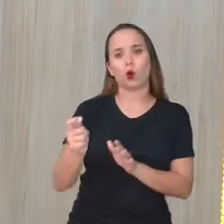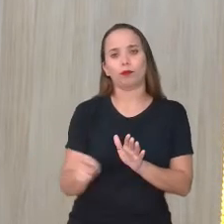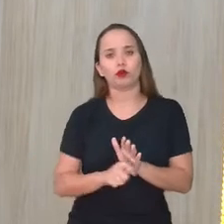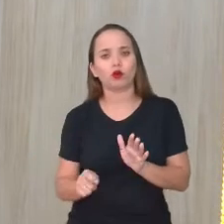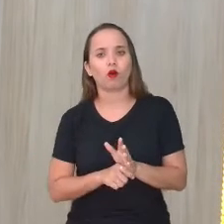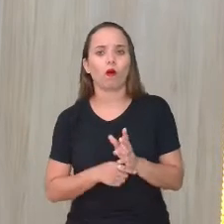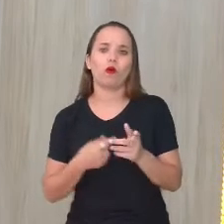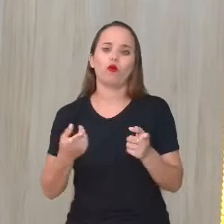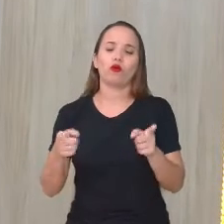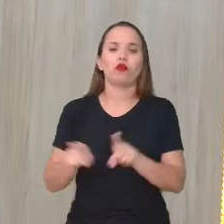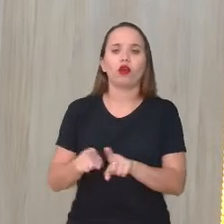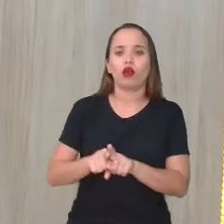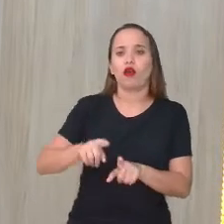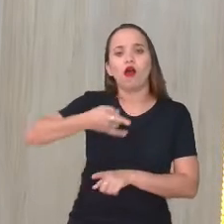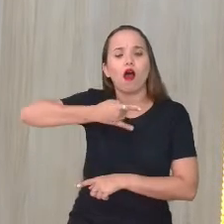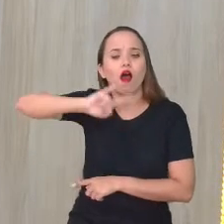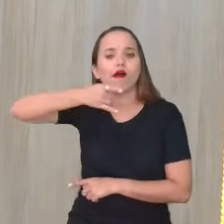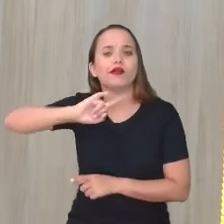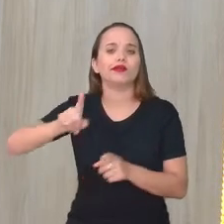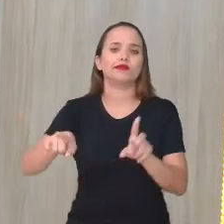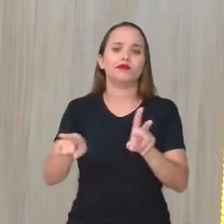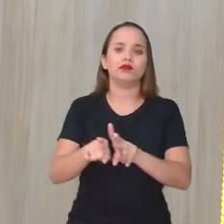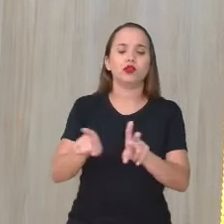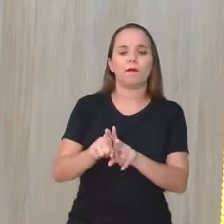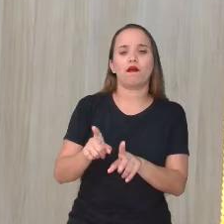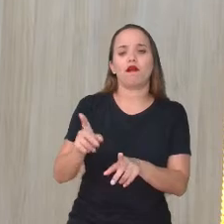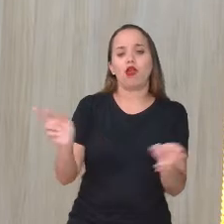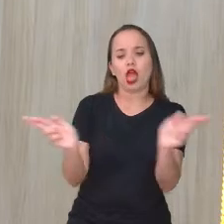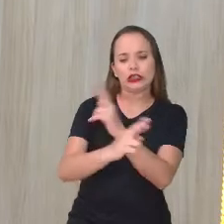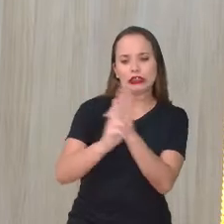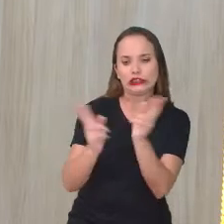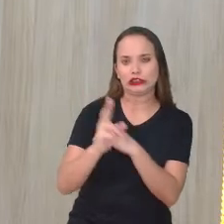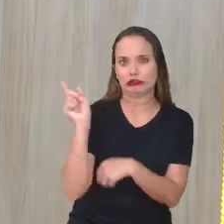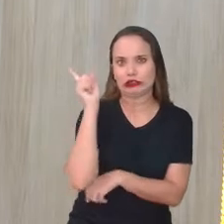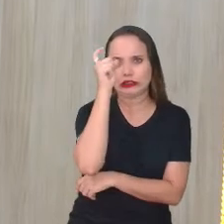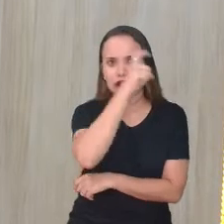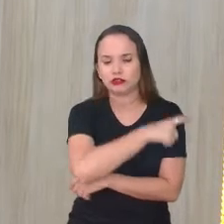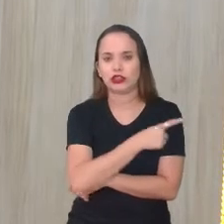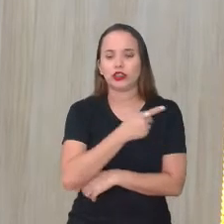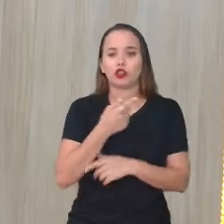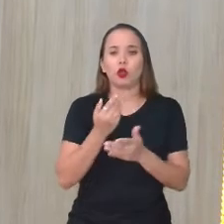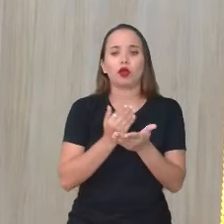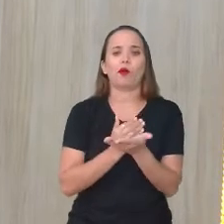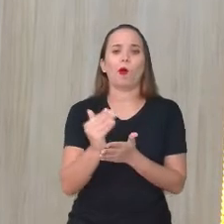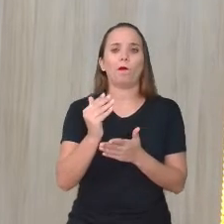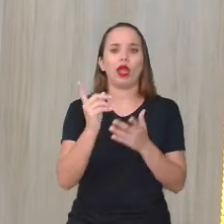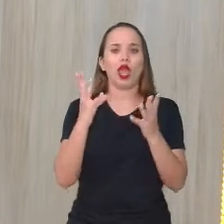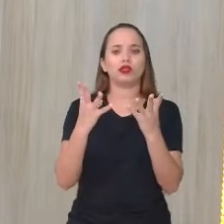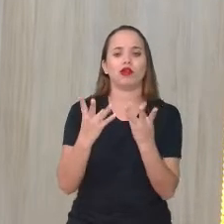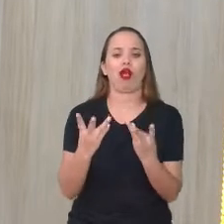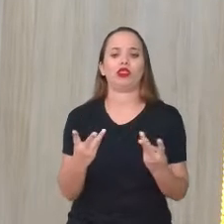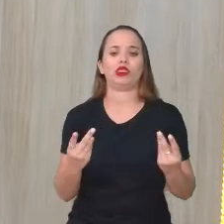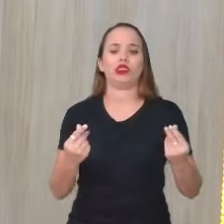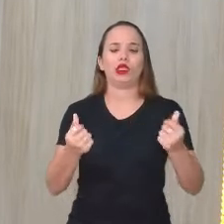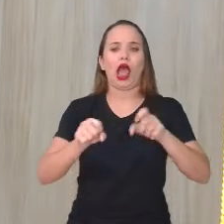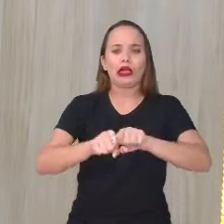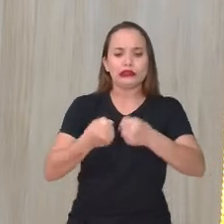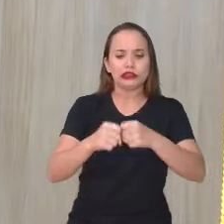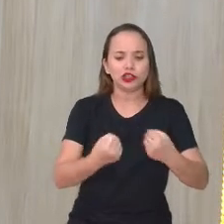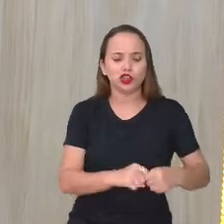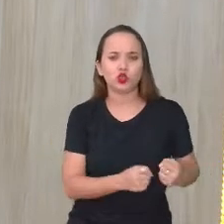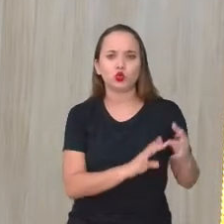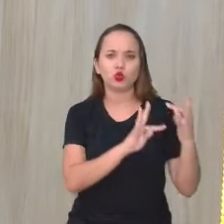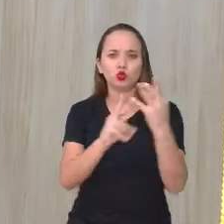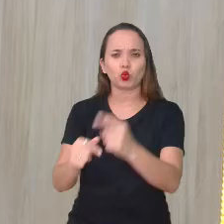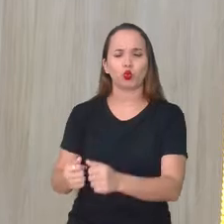drogas, dificuldades nas relações. E aí vai destruindo não apenas a si próprio, como destruindo também as suas